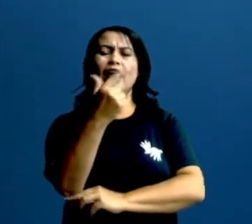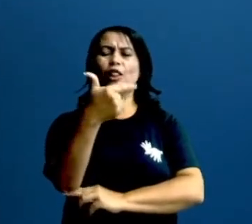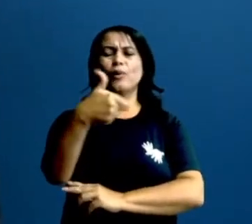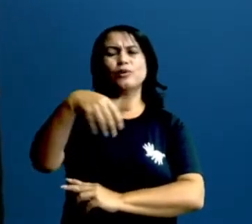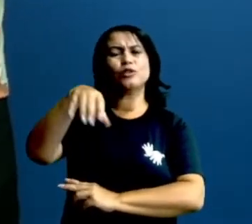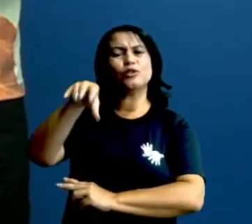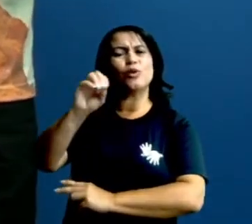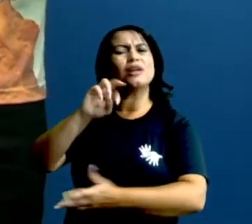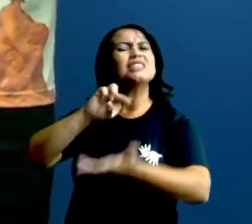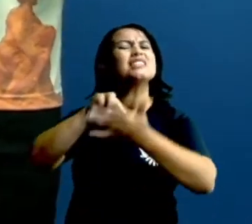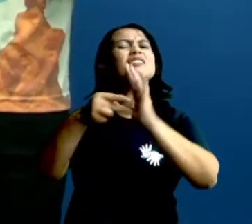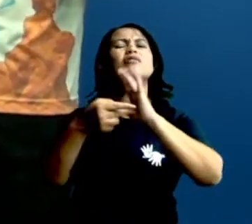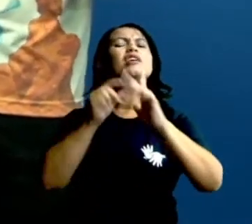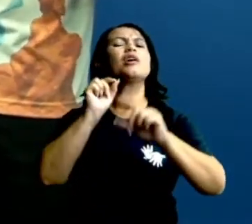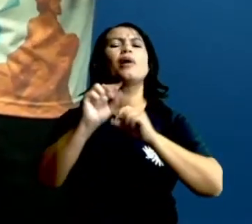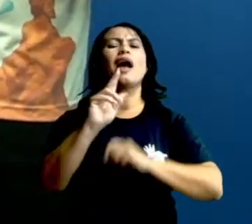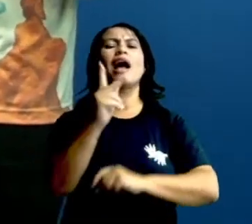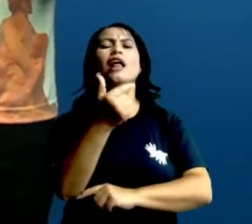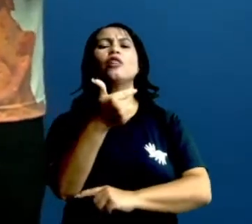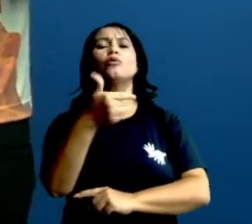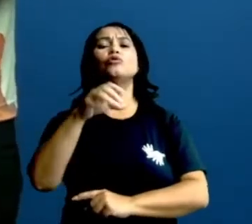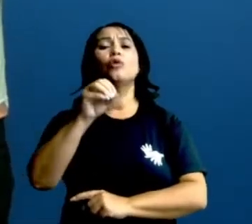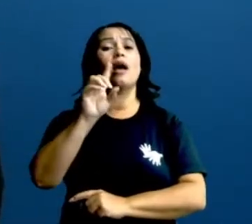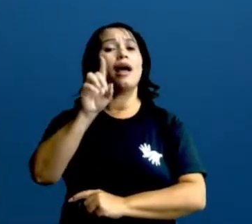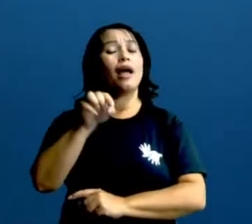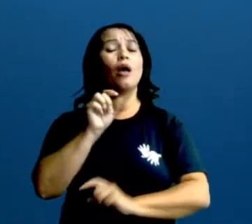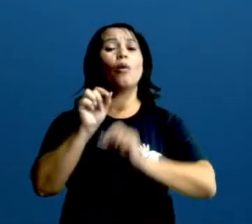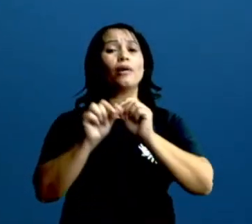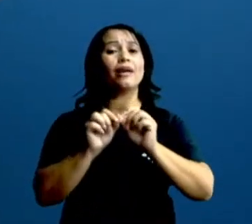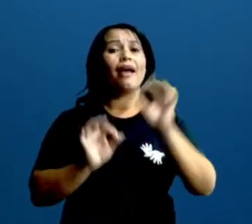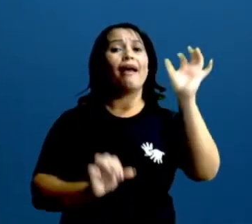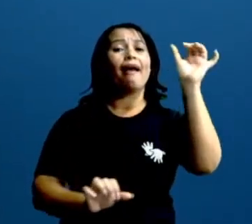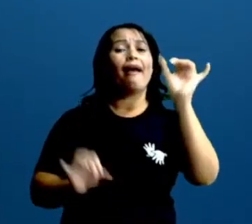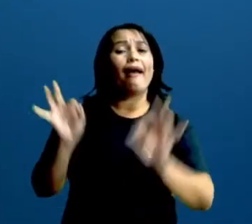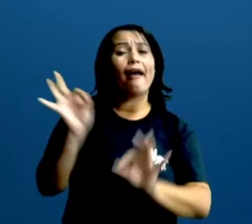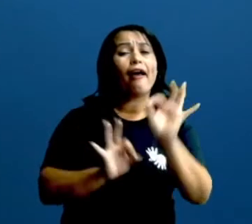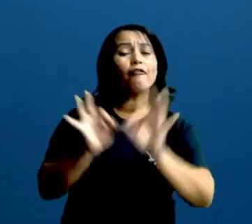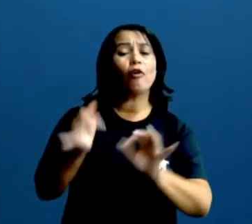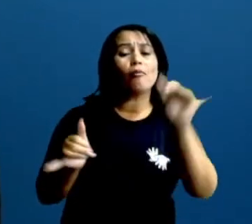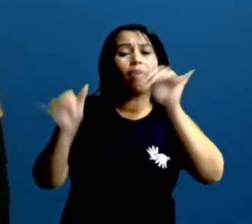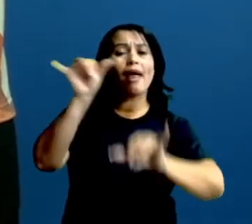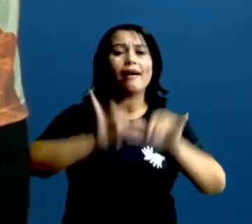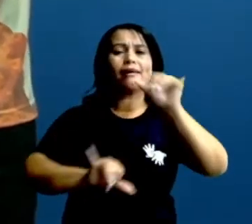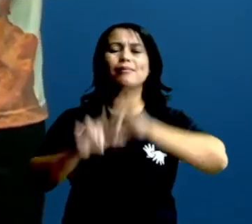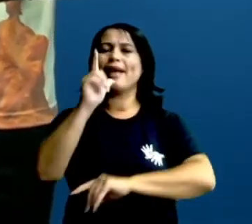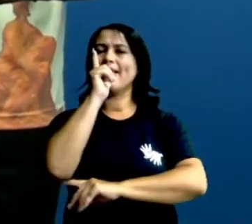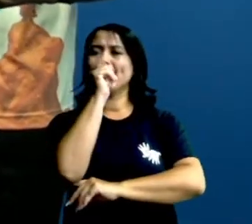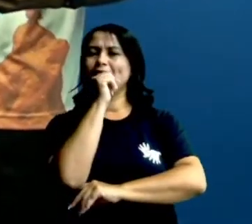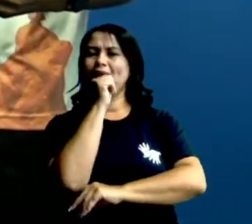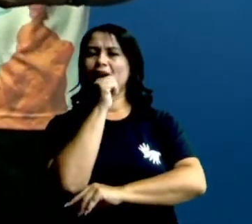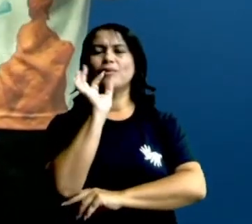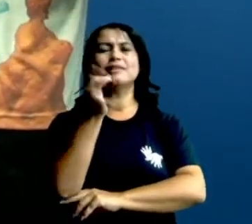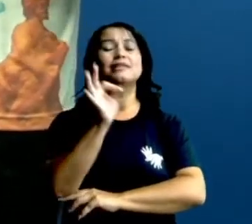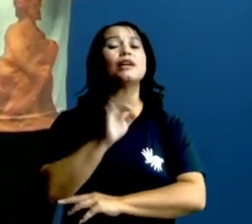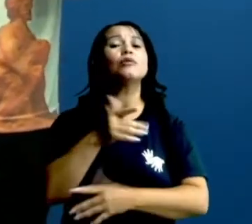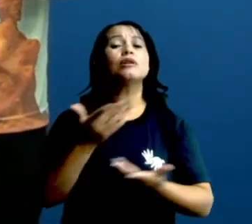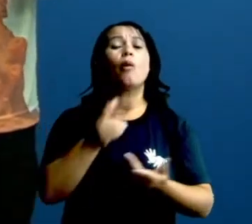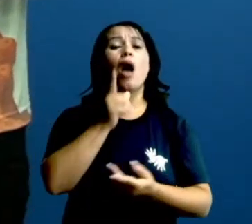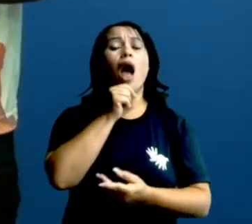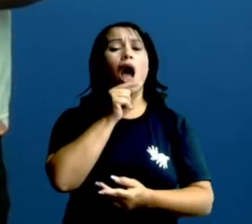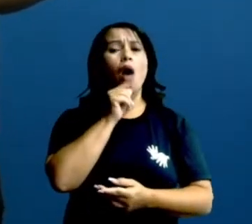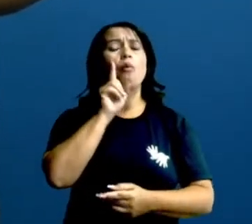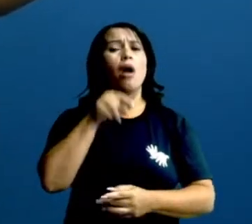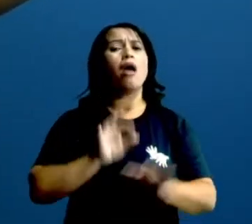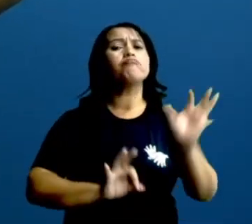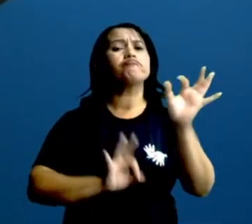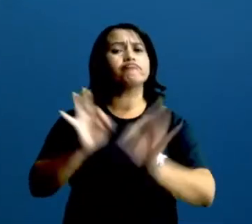H2O. E o que seria H2O? H2O é a fórmula química da água, tá certo? A água